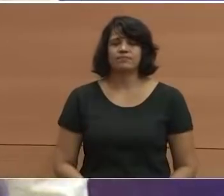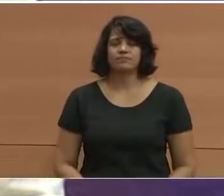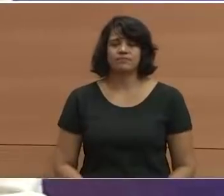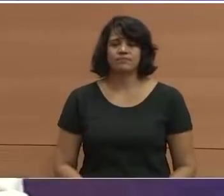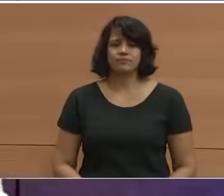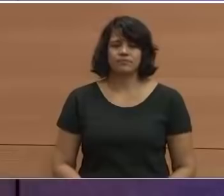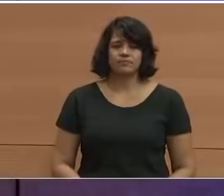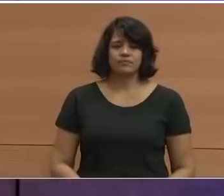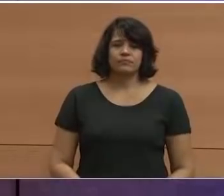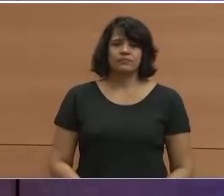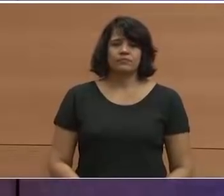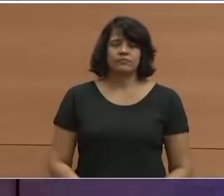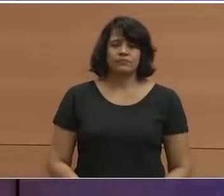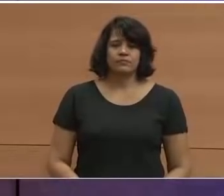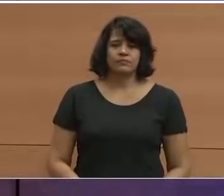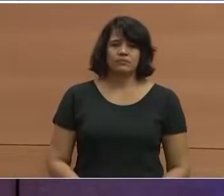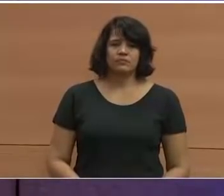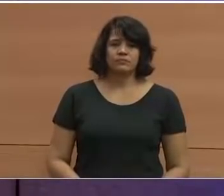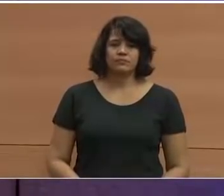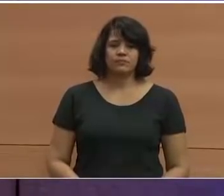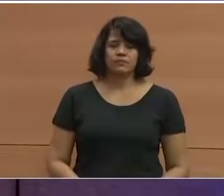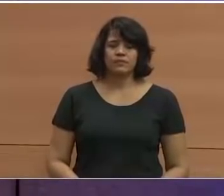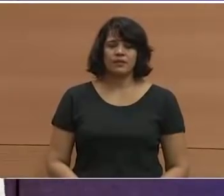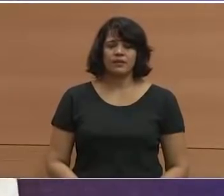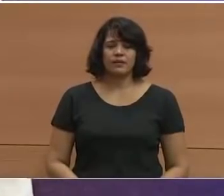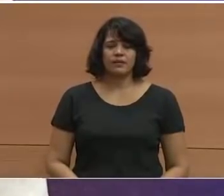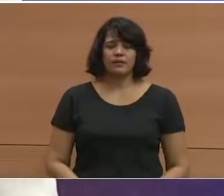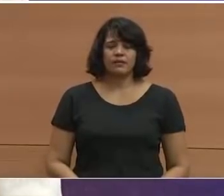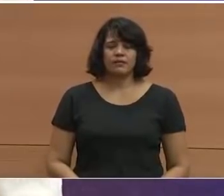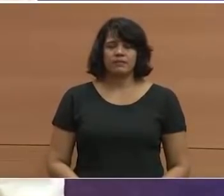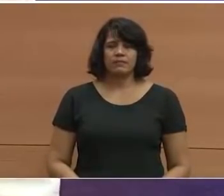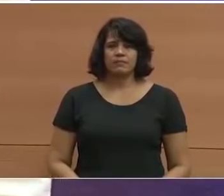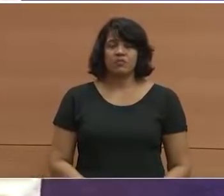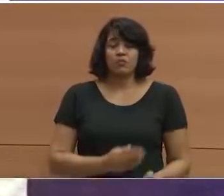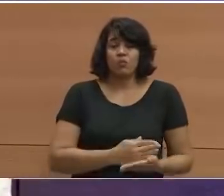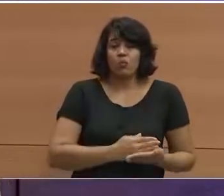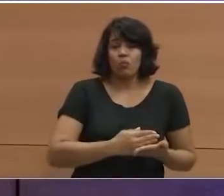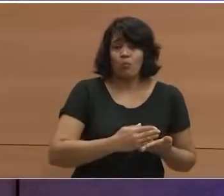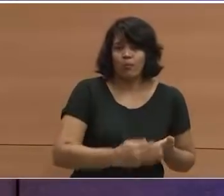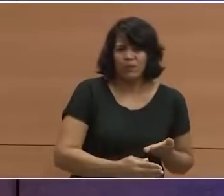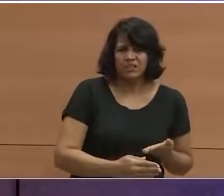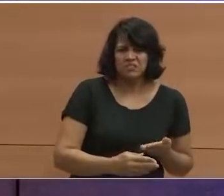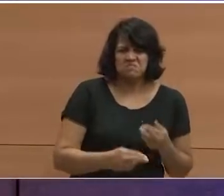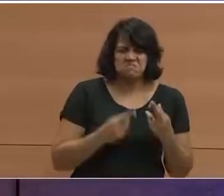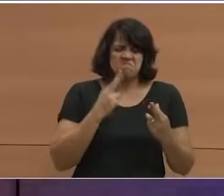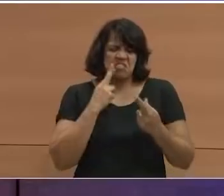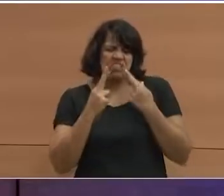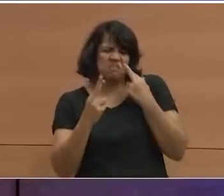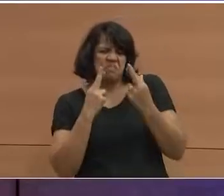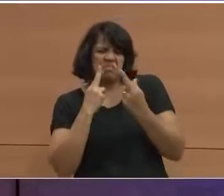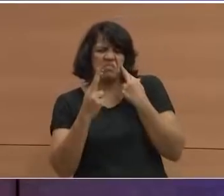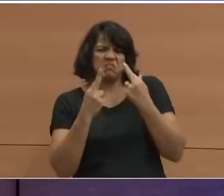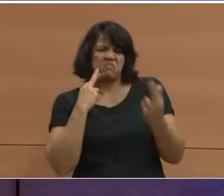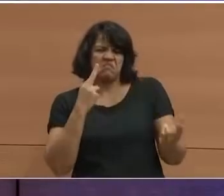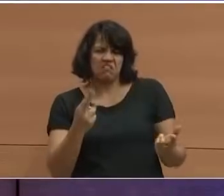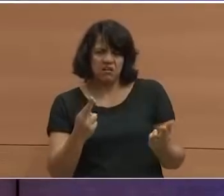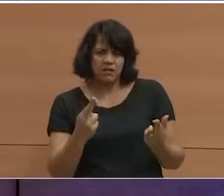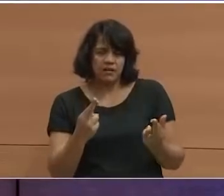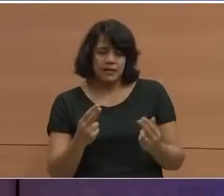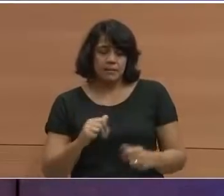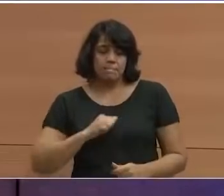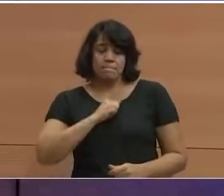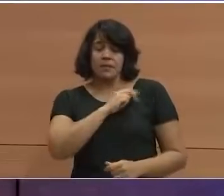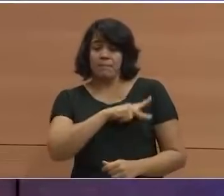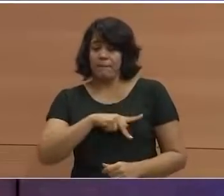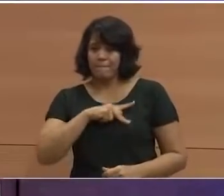E já havia comentários de que ele estava se aproveitando dessas ofertas para se enriquecer.